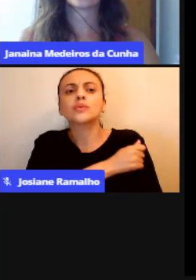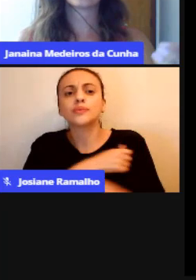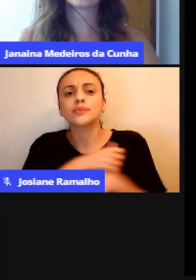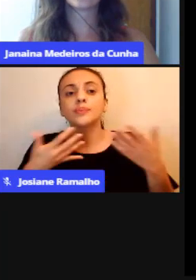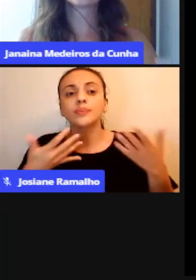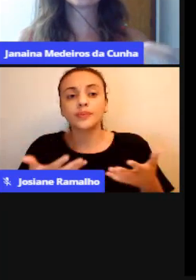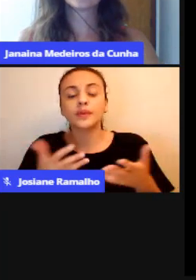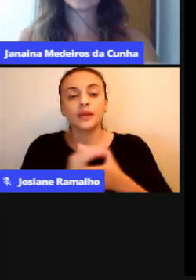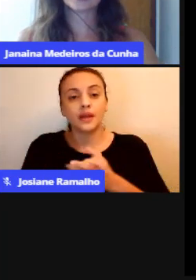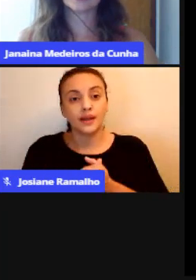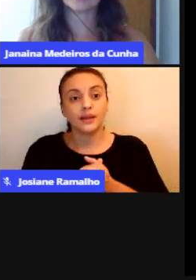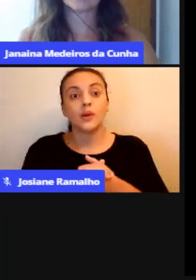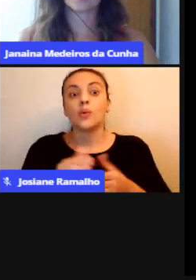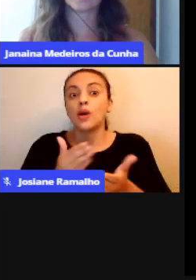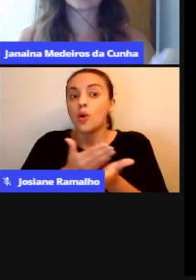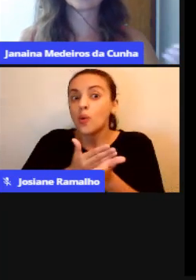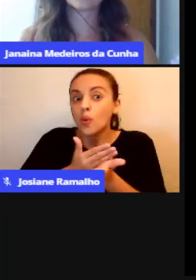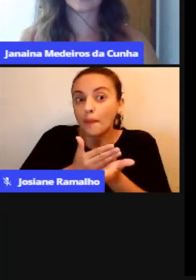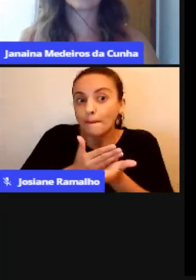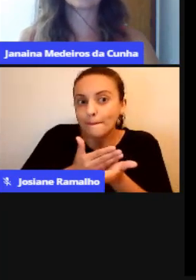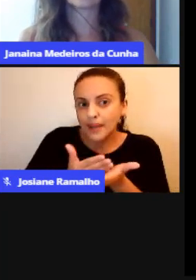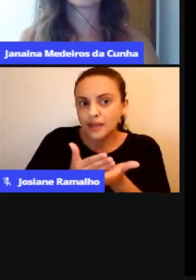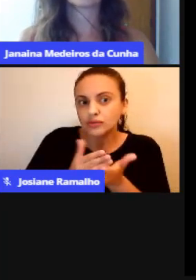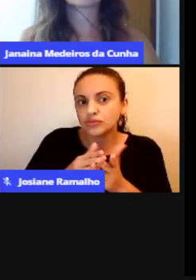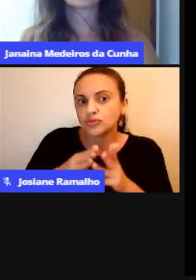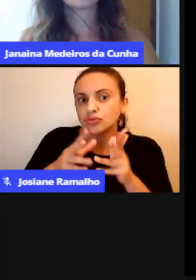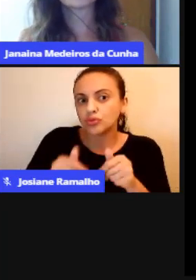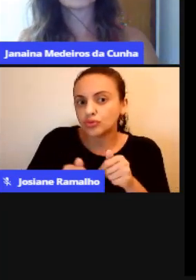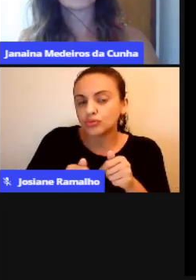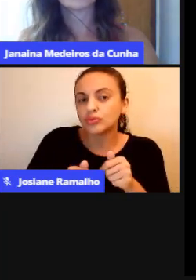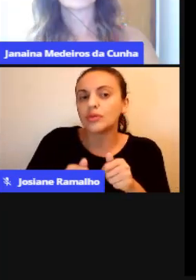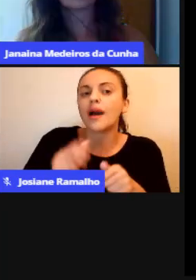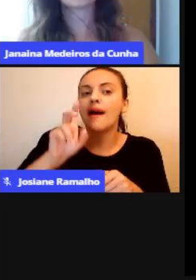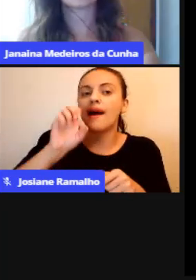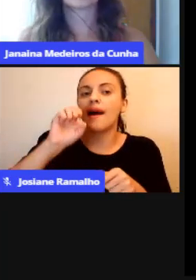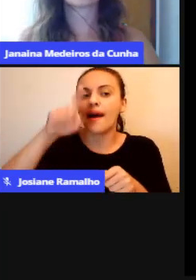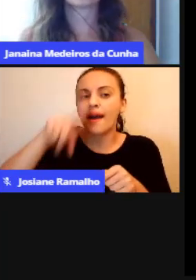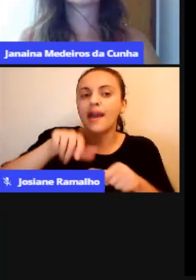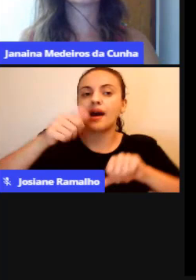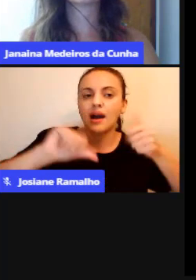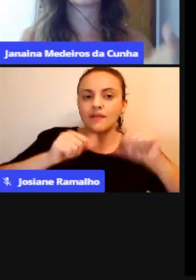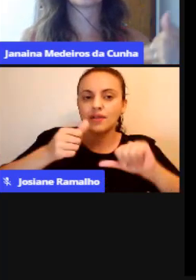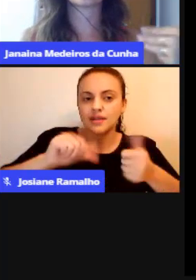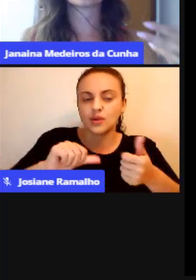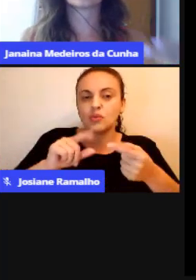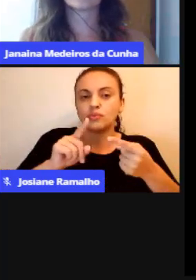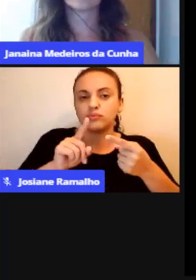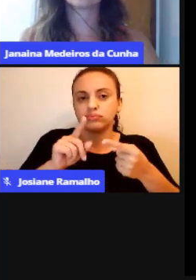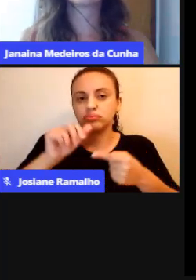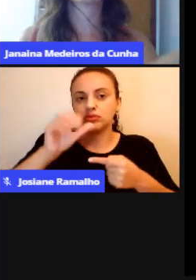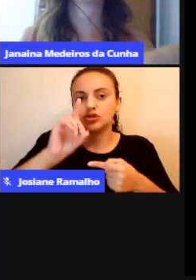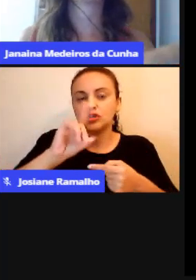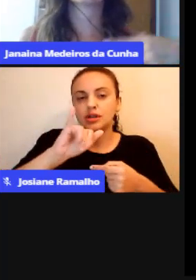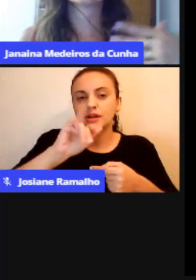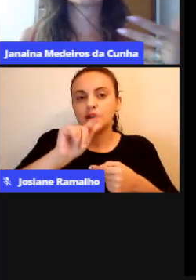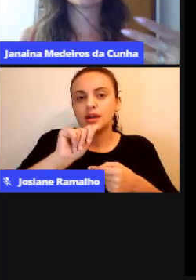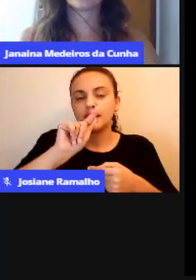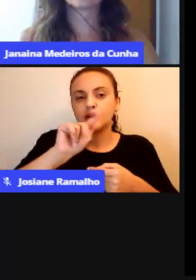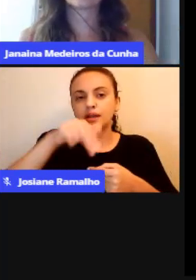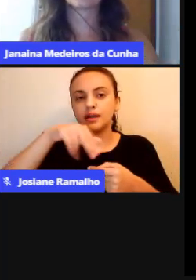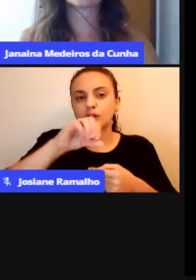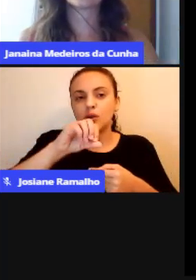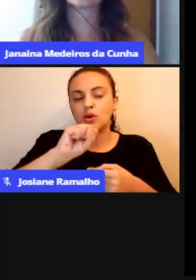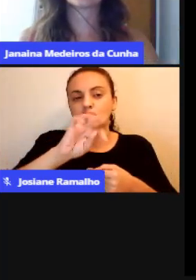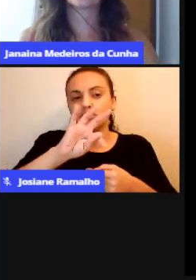é um ponto de partida, que a partir dela nós iremos elaborar o nosso a nossa ação em